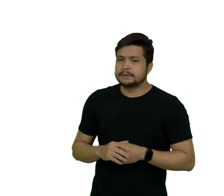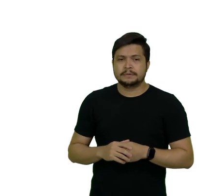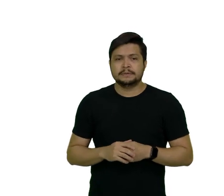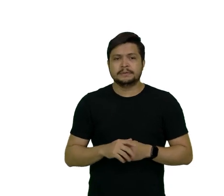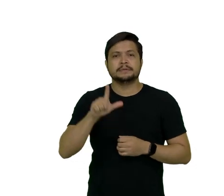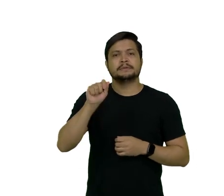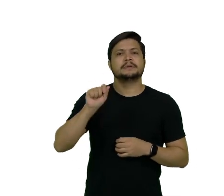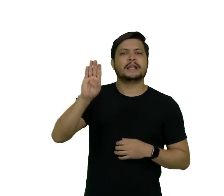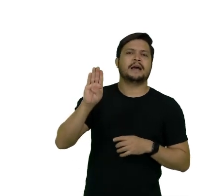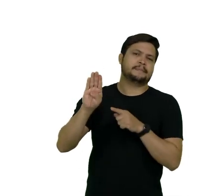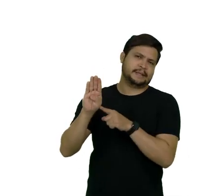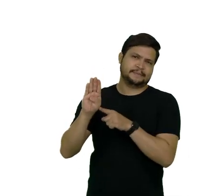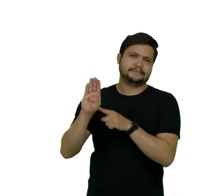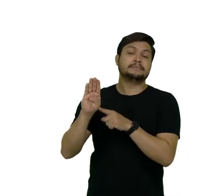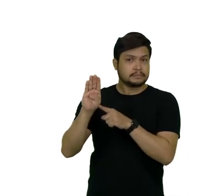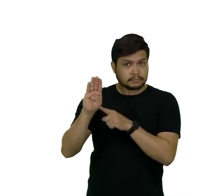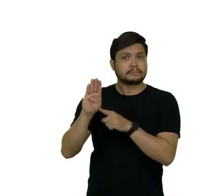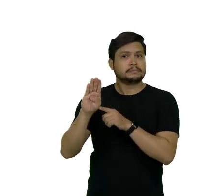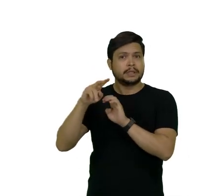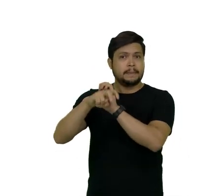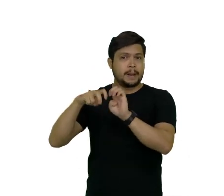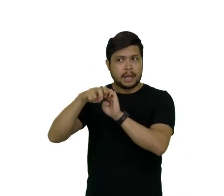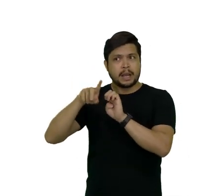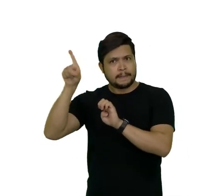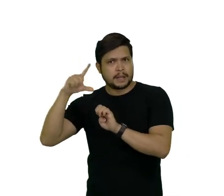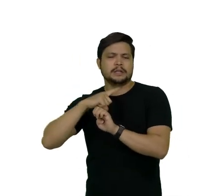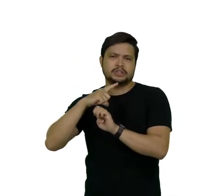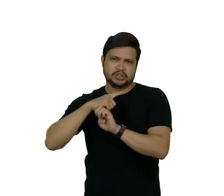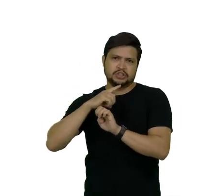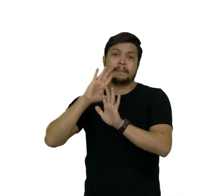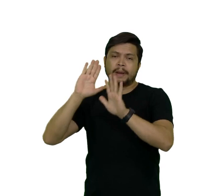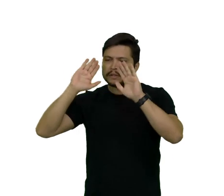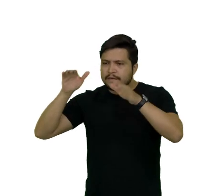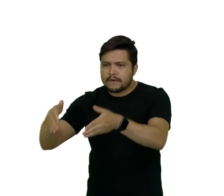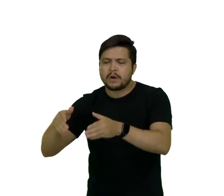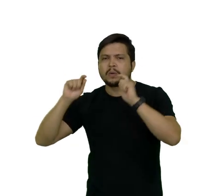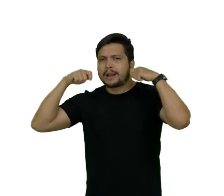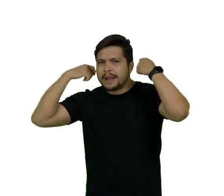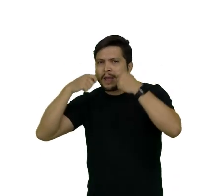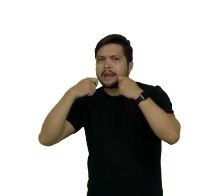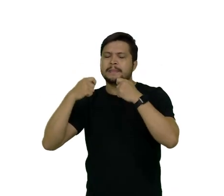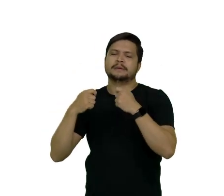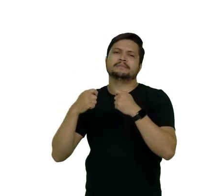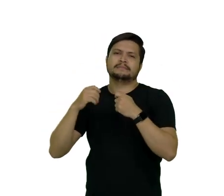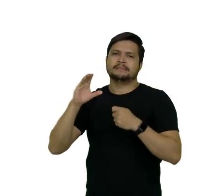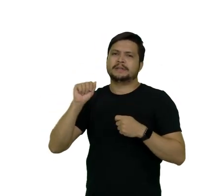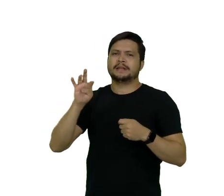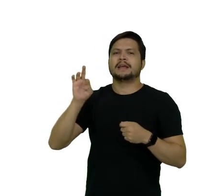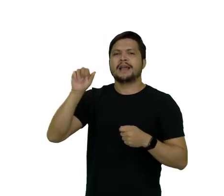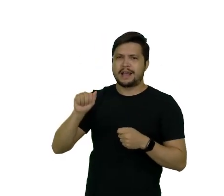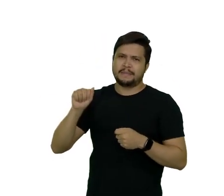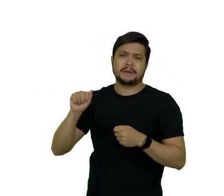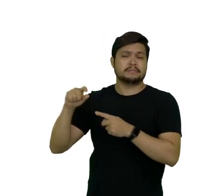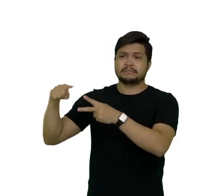únicos laboratórios que tinham eram os laboratórios da Embrapa, que era só para cabra e ovelha, de novo, né? Porque o nosso negócio lá é cabra e